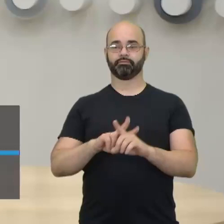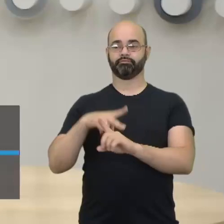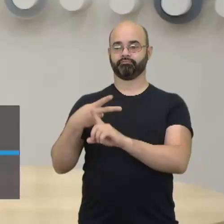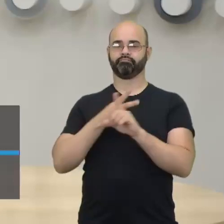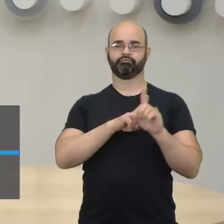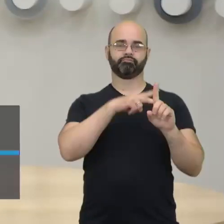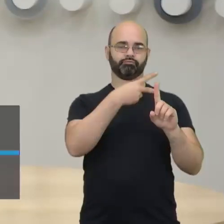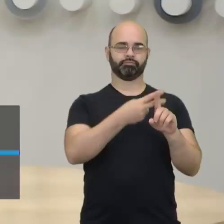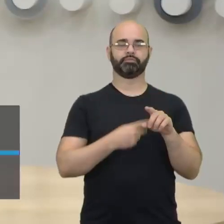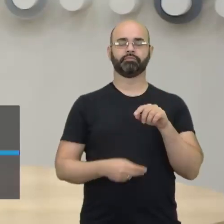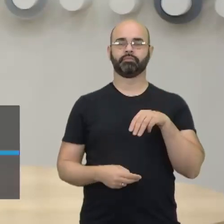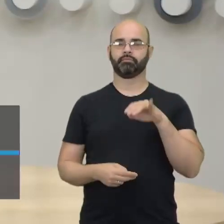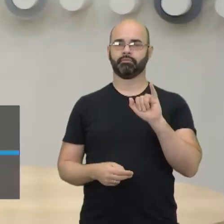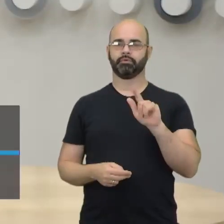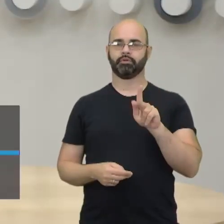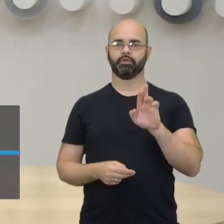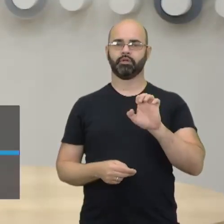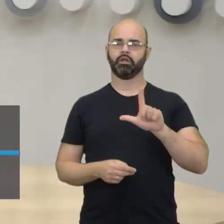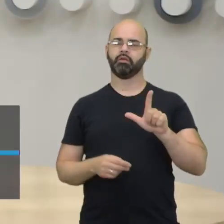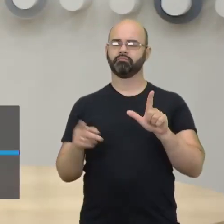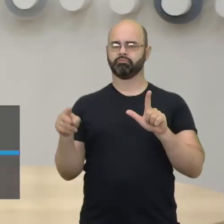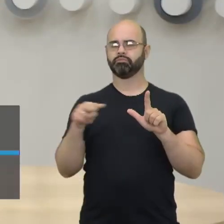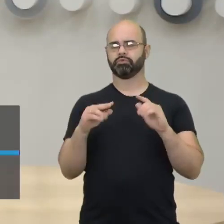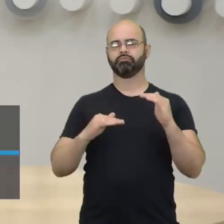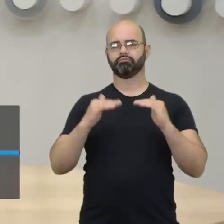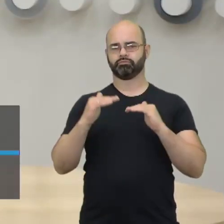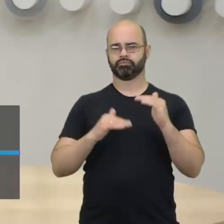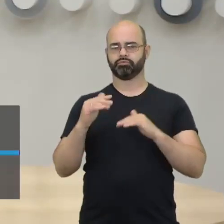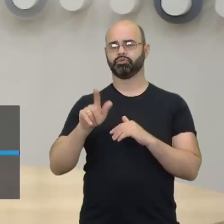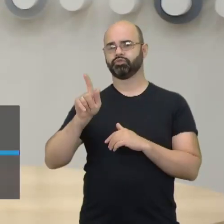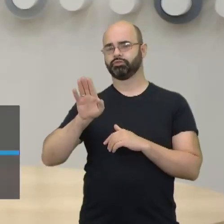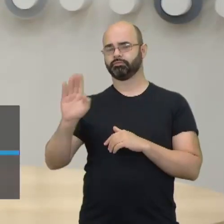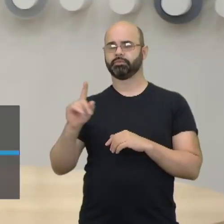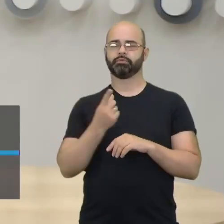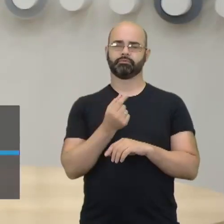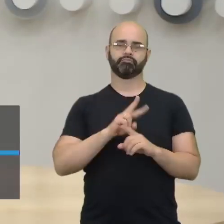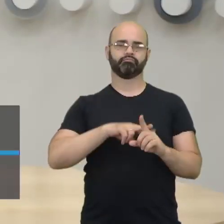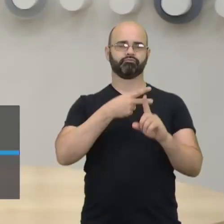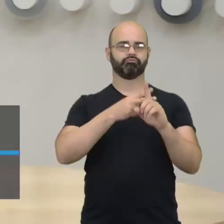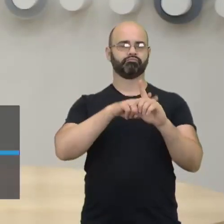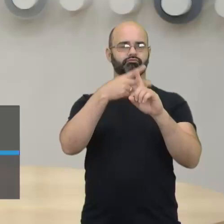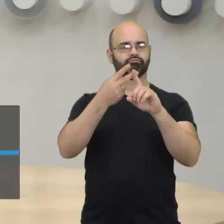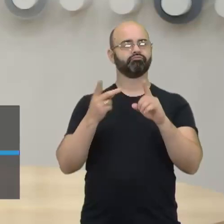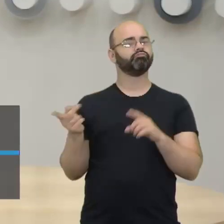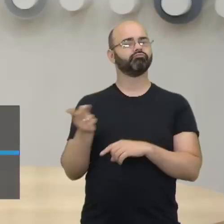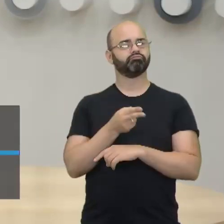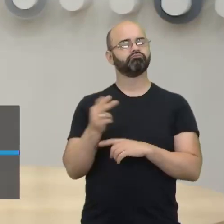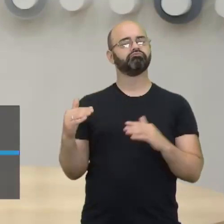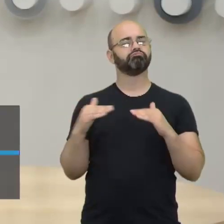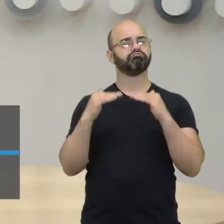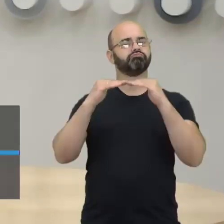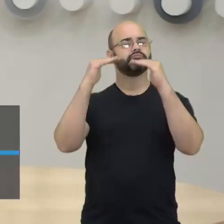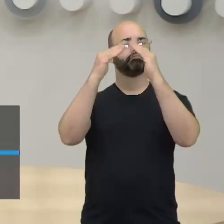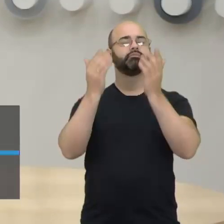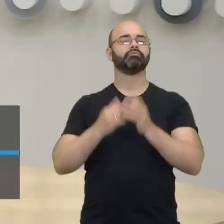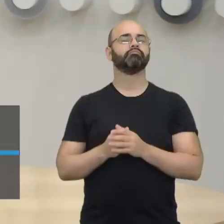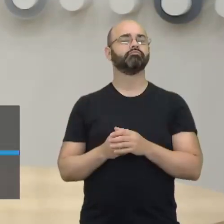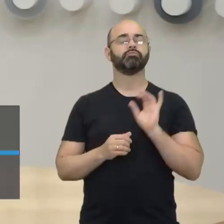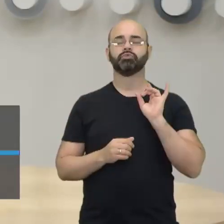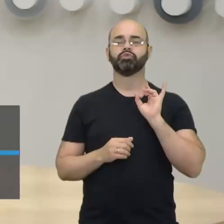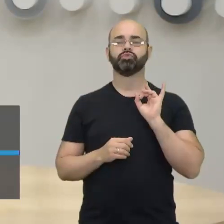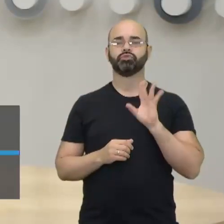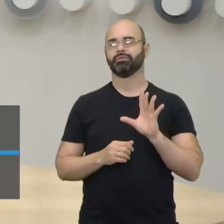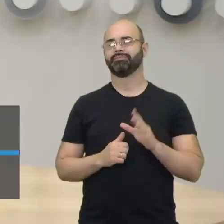Miguel Santos diz que são proporcionais, os gigabytes e o valor vai dobrando, né? Os dois. E vamos lá, quem mais está aqui? E só,